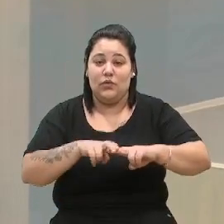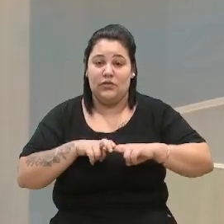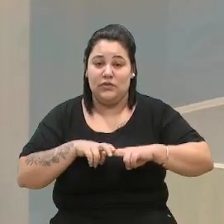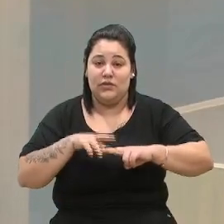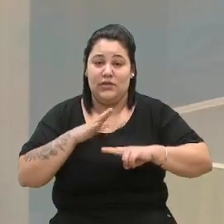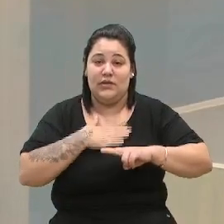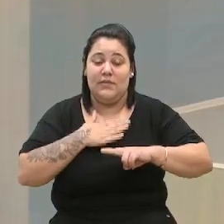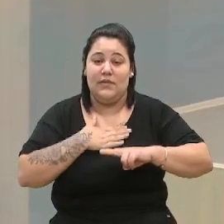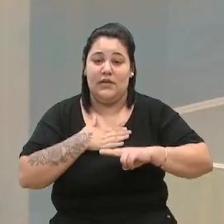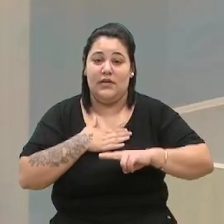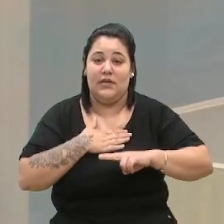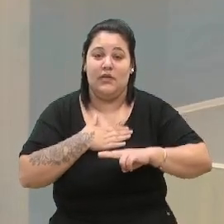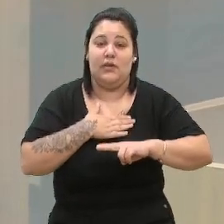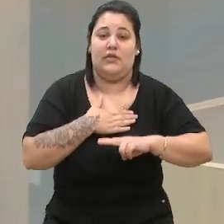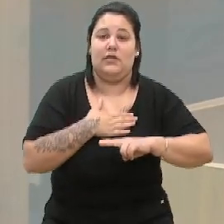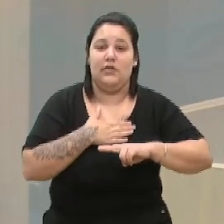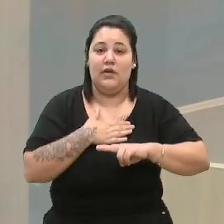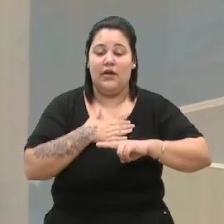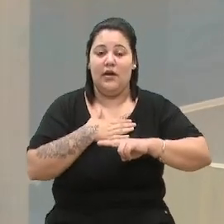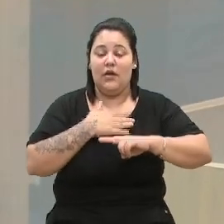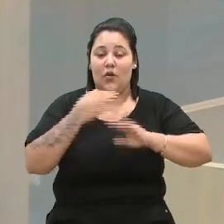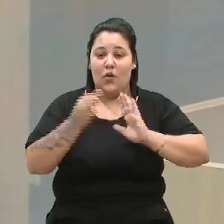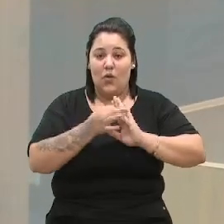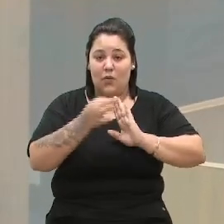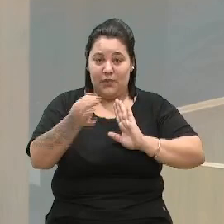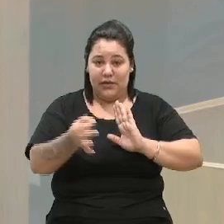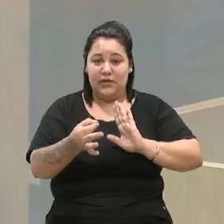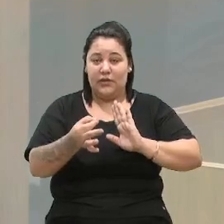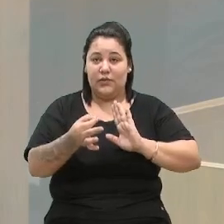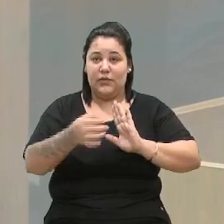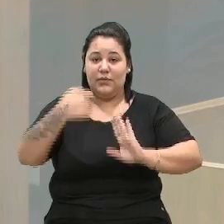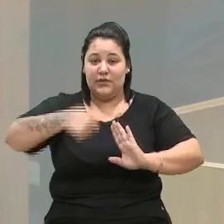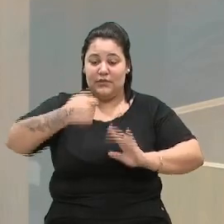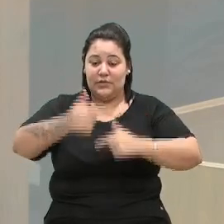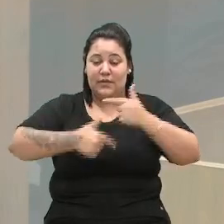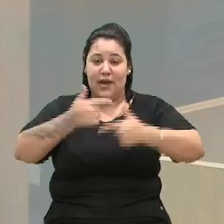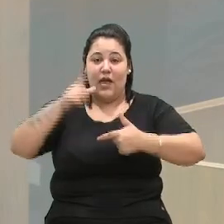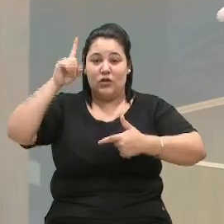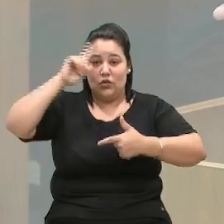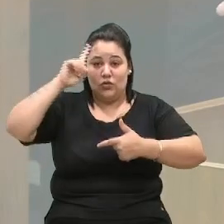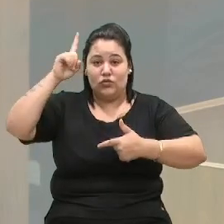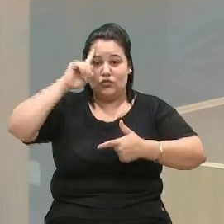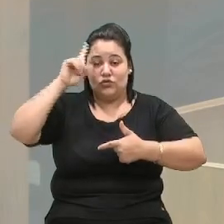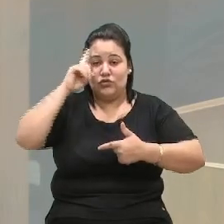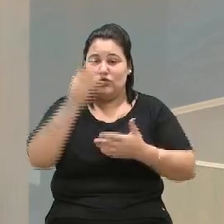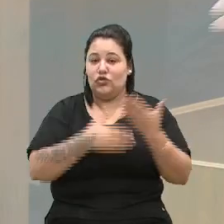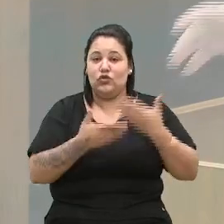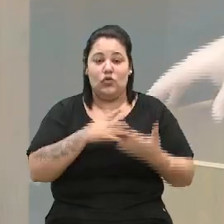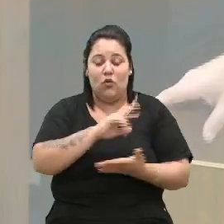visão, o engajamento comunitário precisa ser trabalhado todos os dias do ano, nas mais variadas formas.